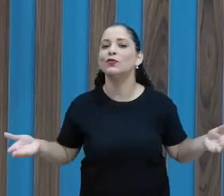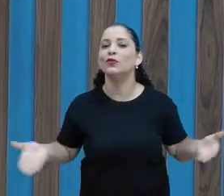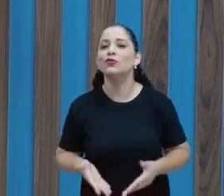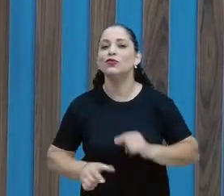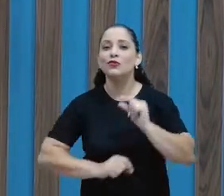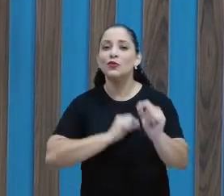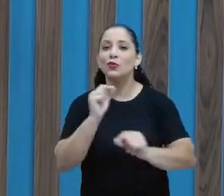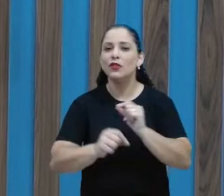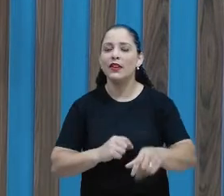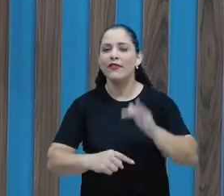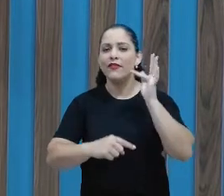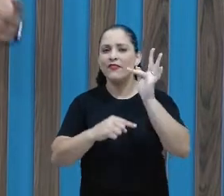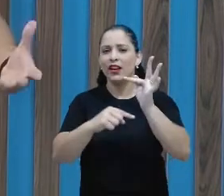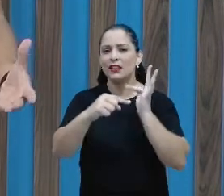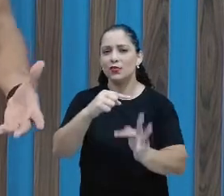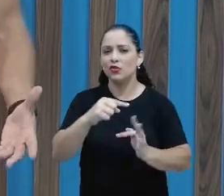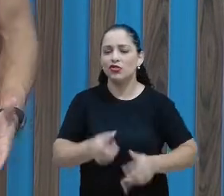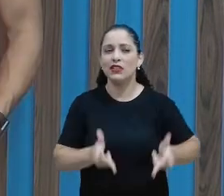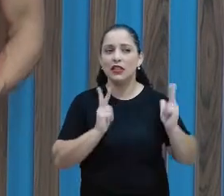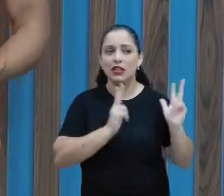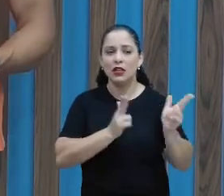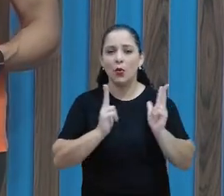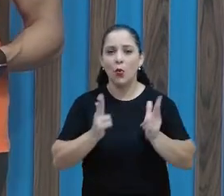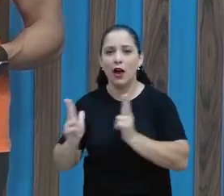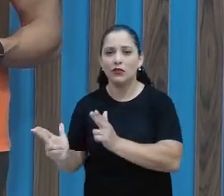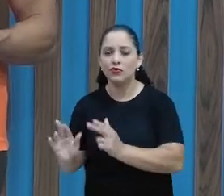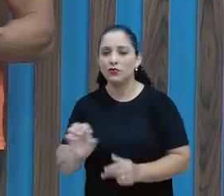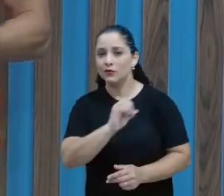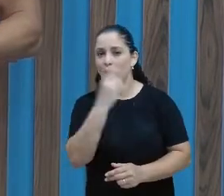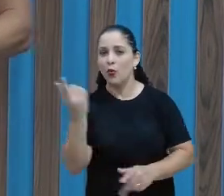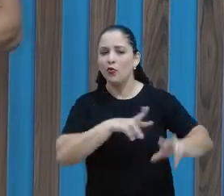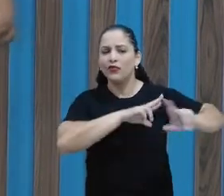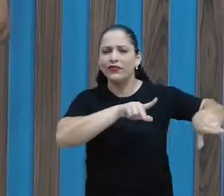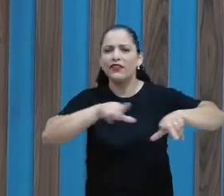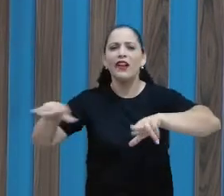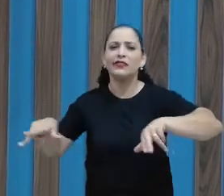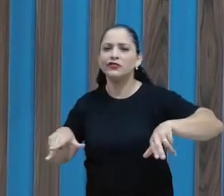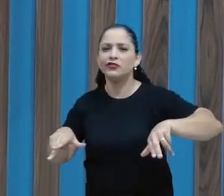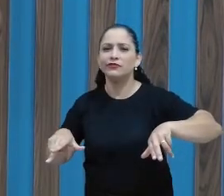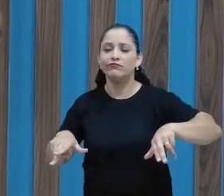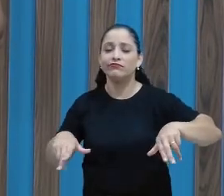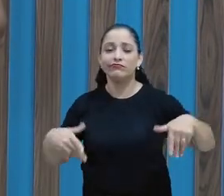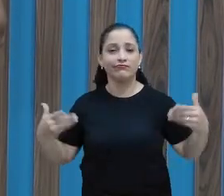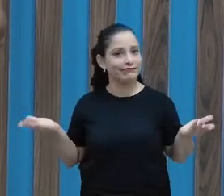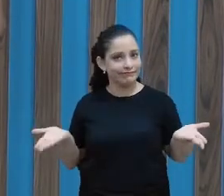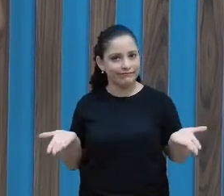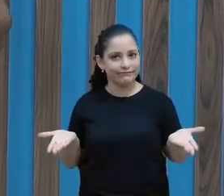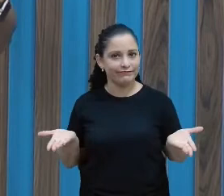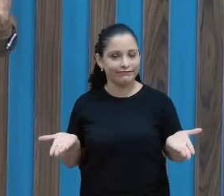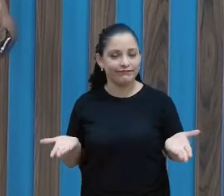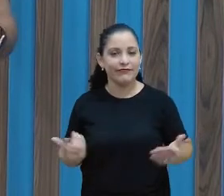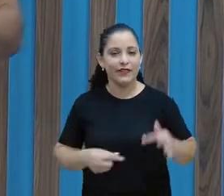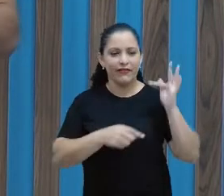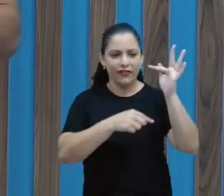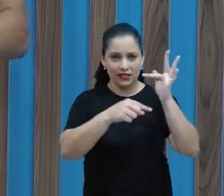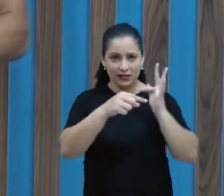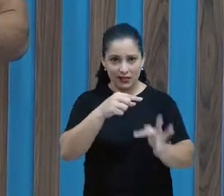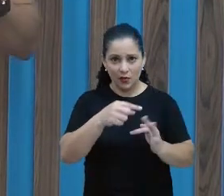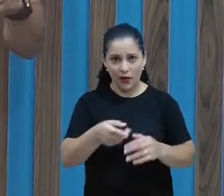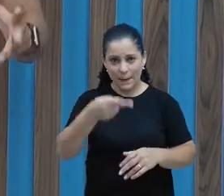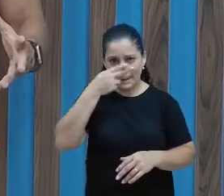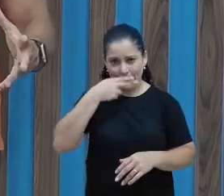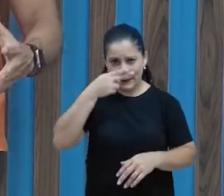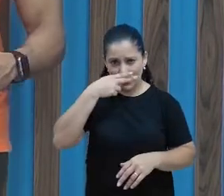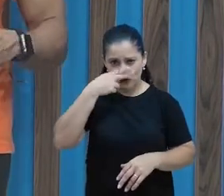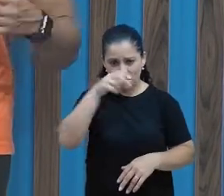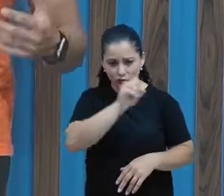frações aí, elas são frações iguais ou são frações diferentes? ela representa a mesma parte em